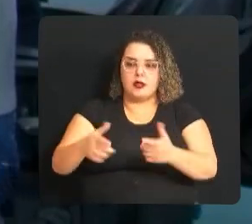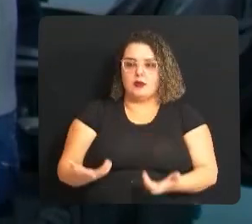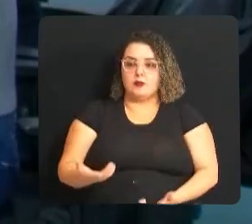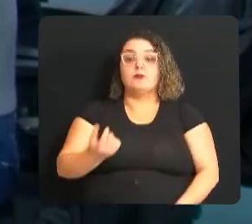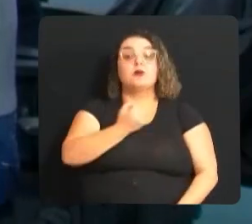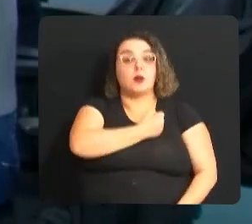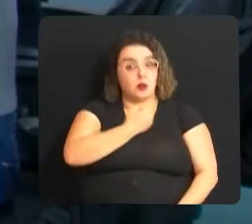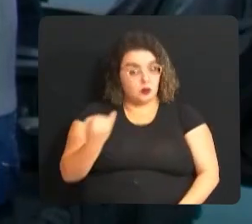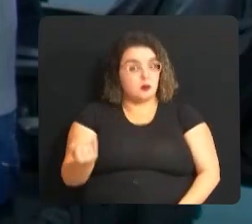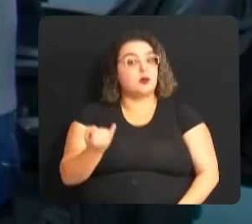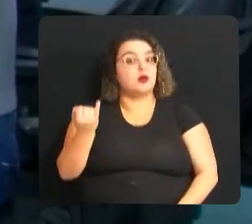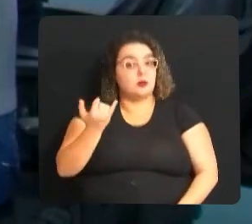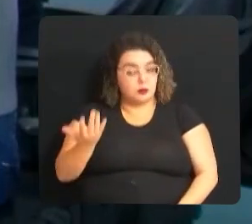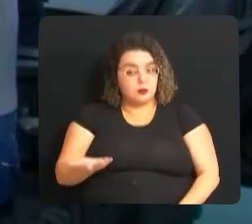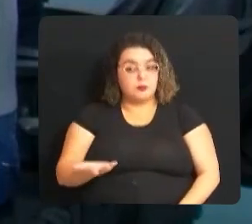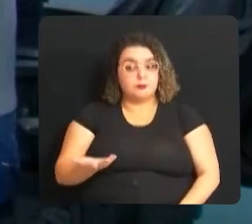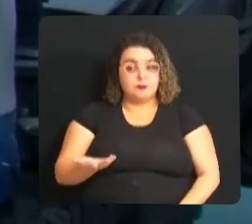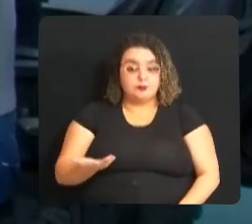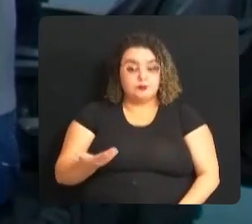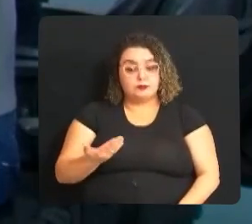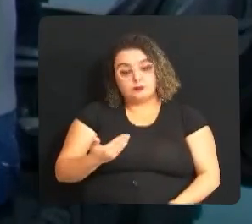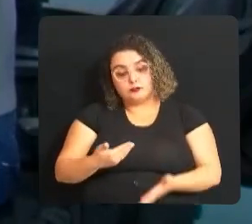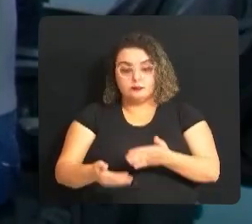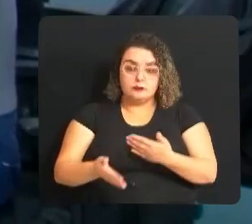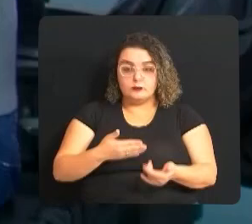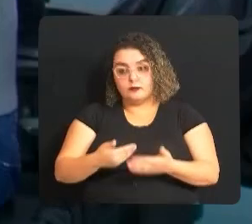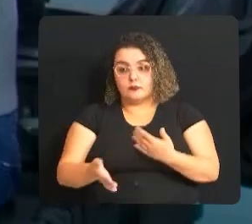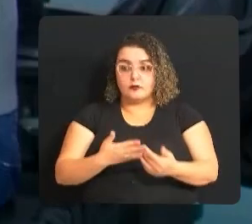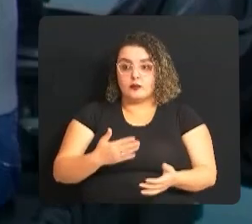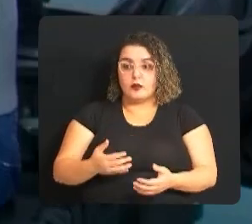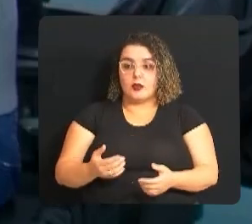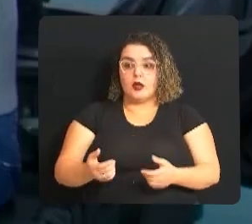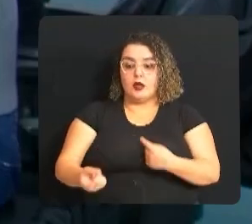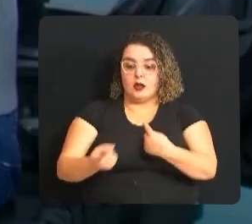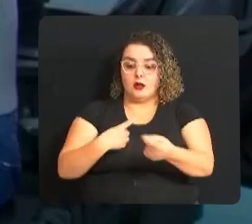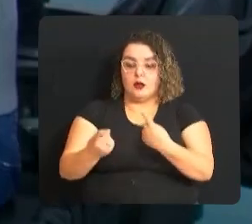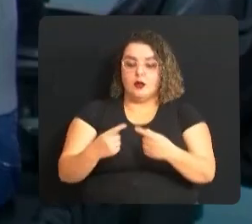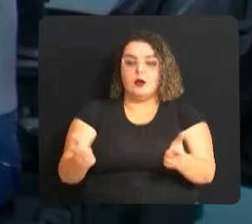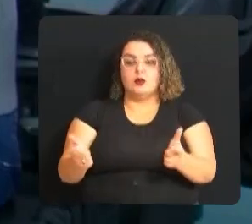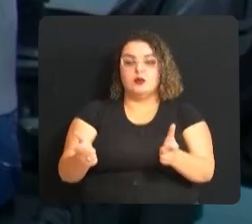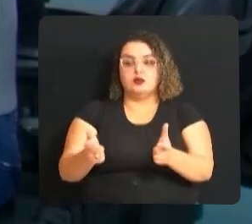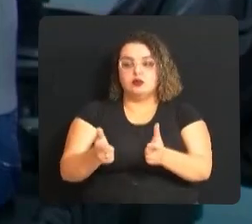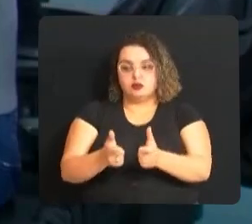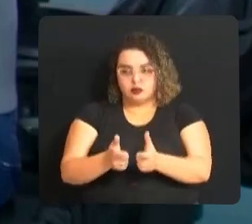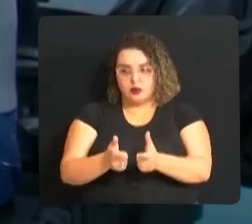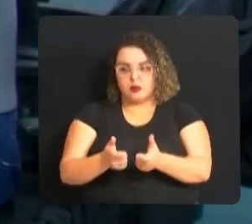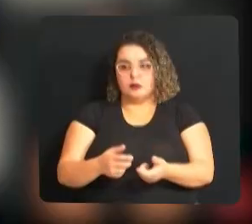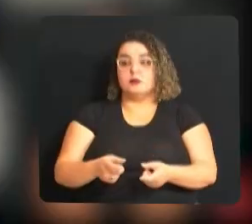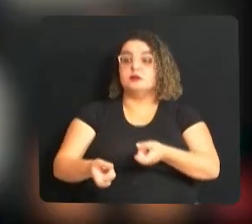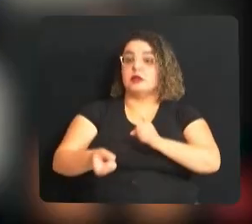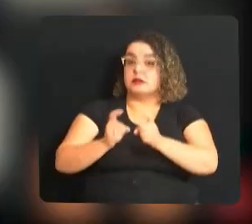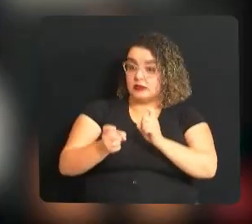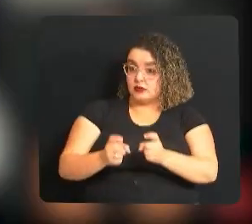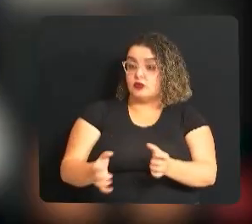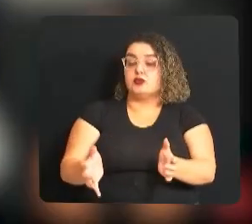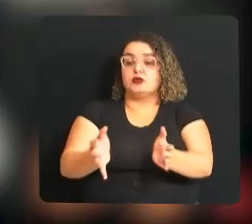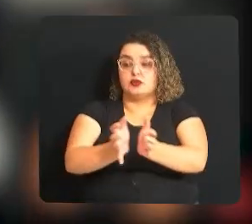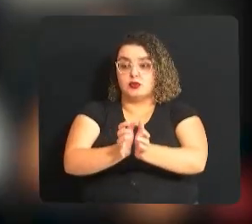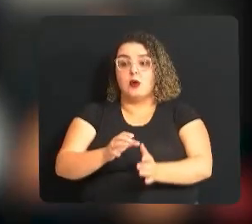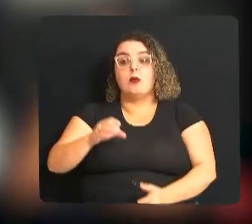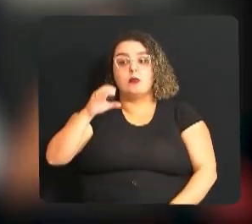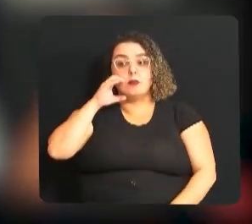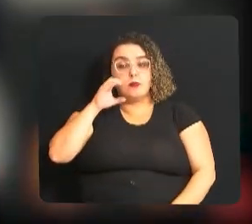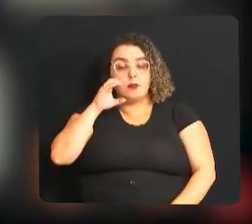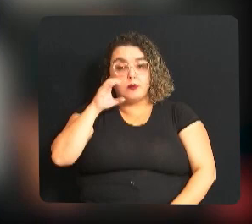pessoas, que é um número significativo, que de alguma maneira iria desobstruir as estradas de rodagem. Nas reuniões da